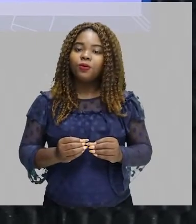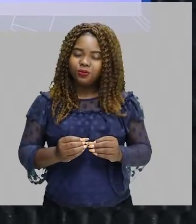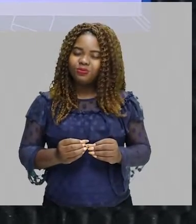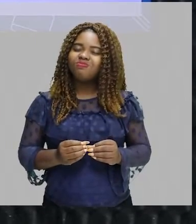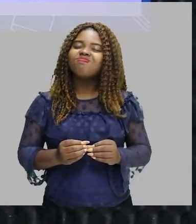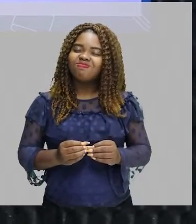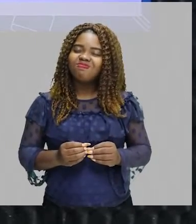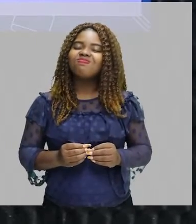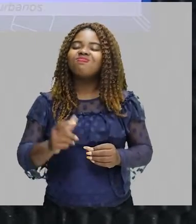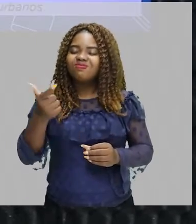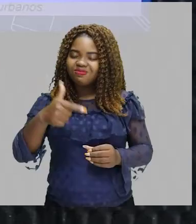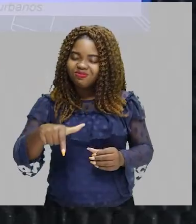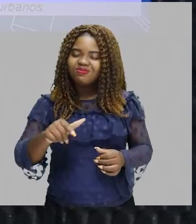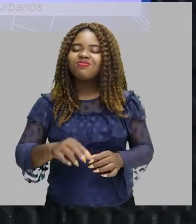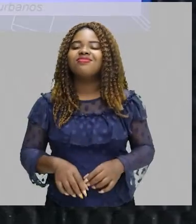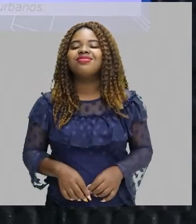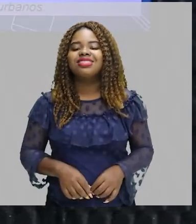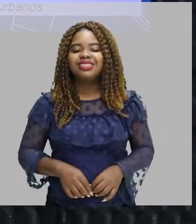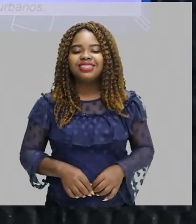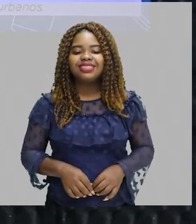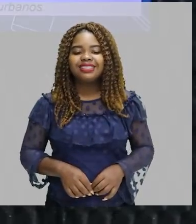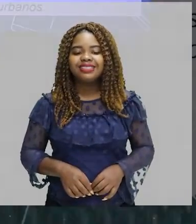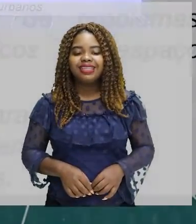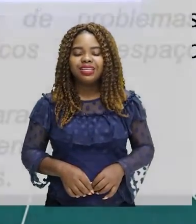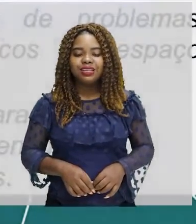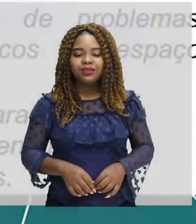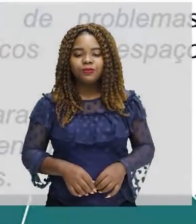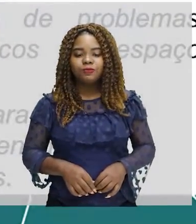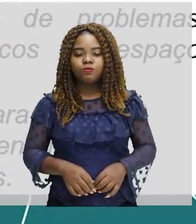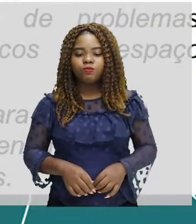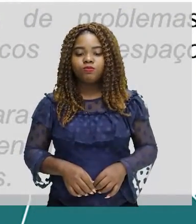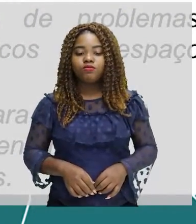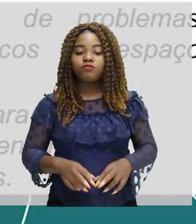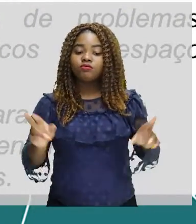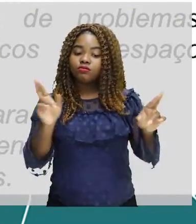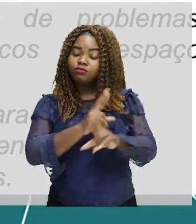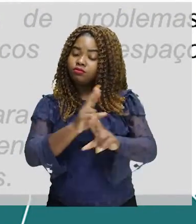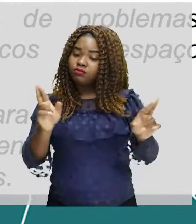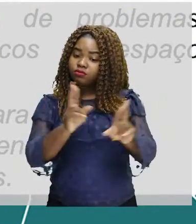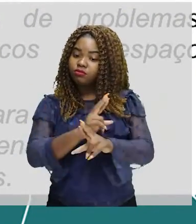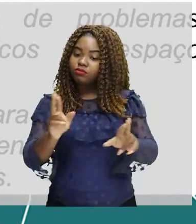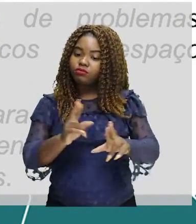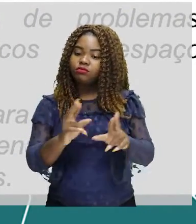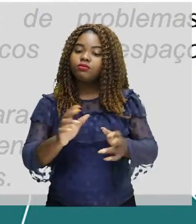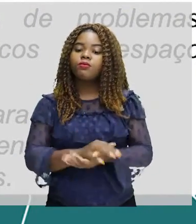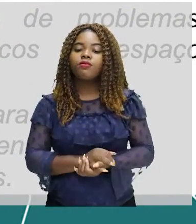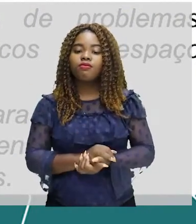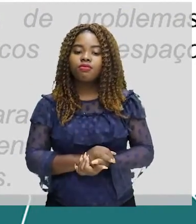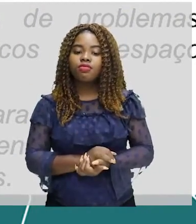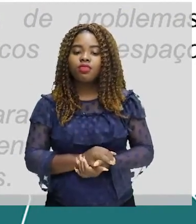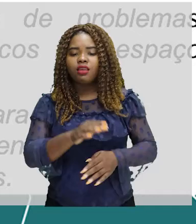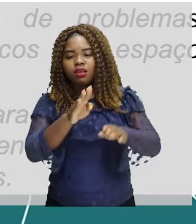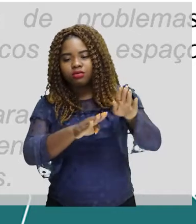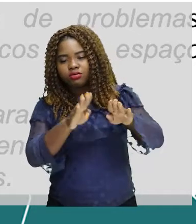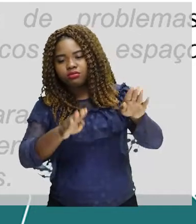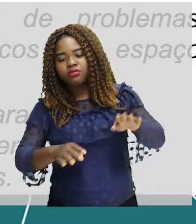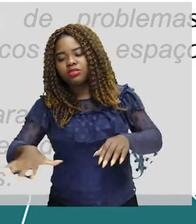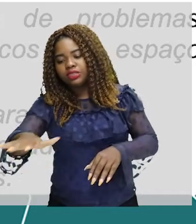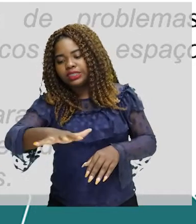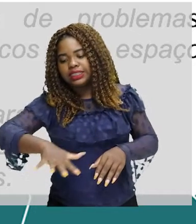respiradinha, bora evoluir. Como eu te disse, existe uma relação direta, galera, tá? Entre as desigualdades do